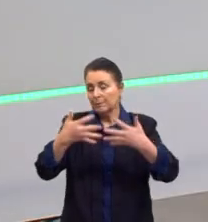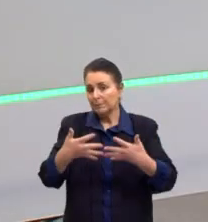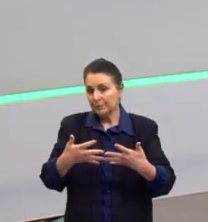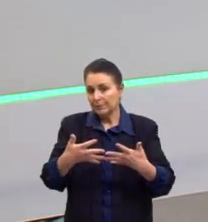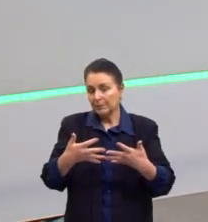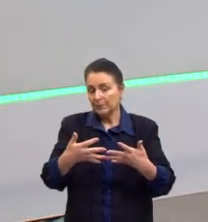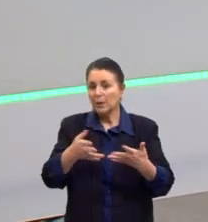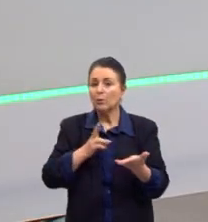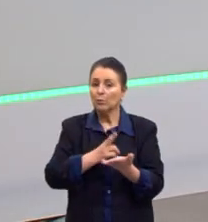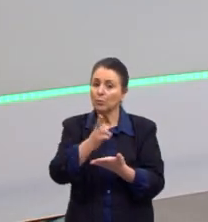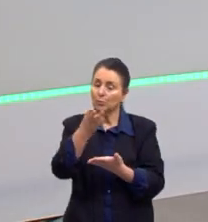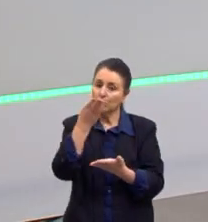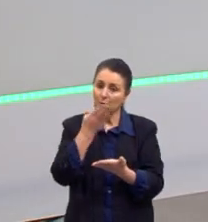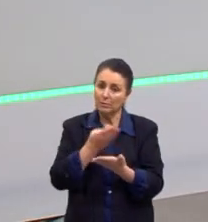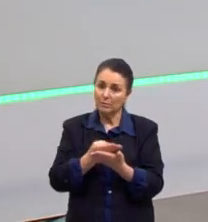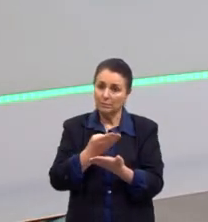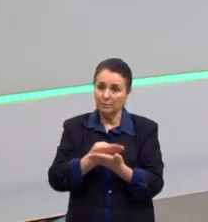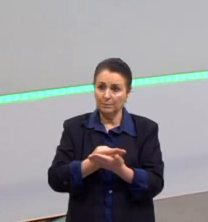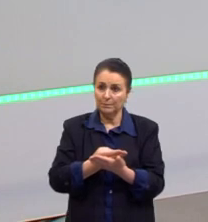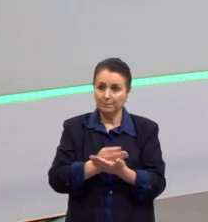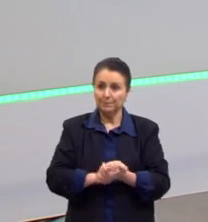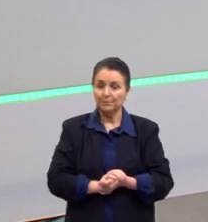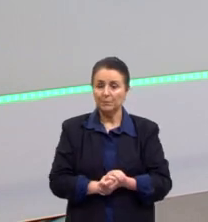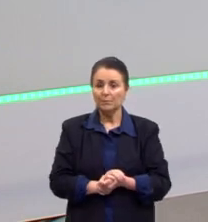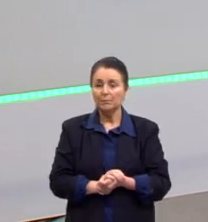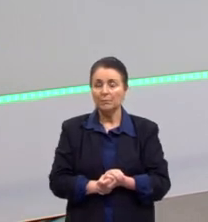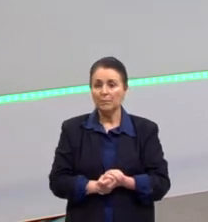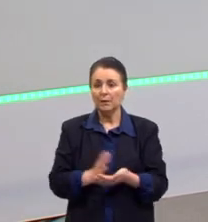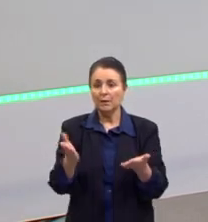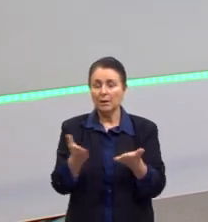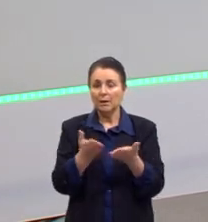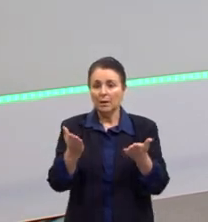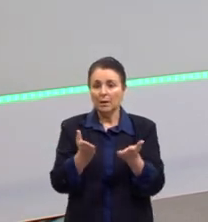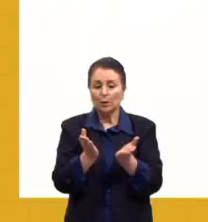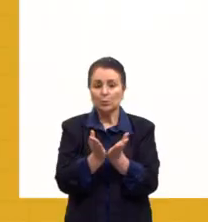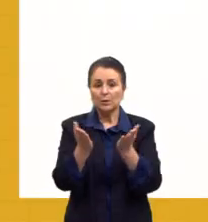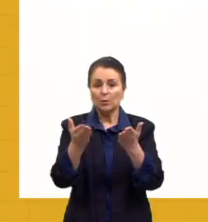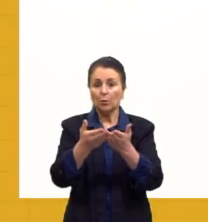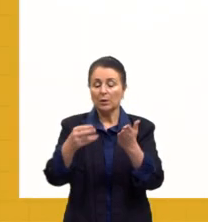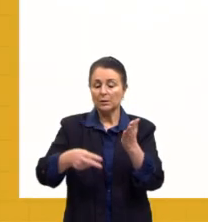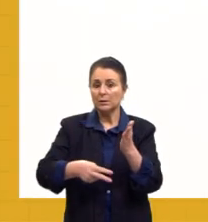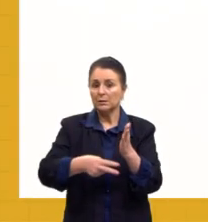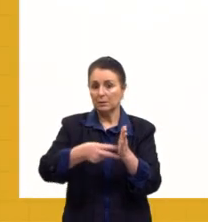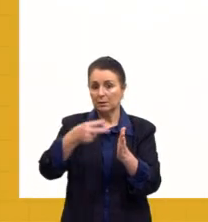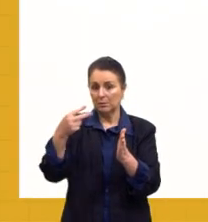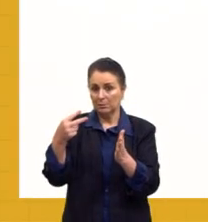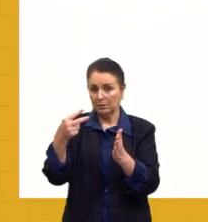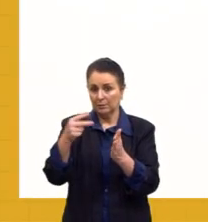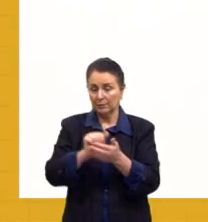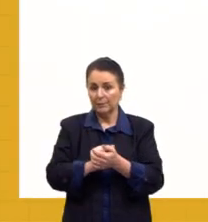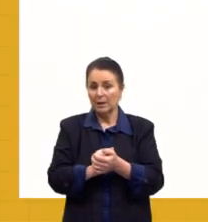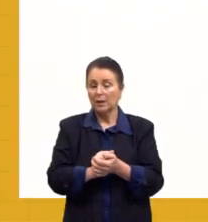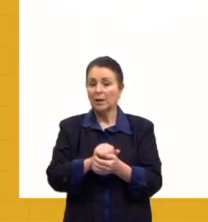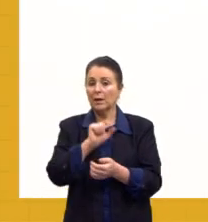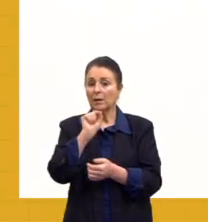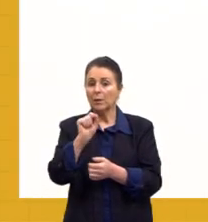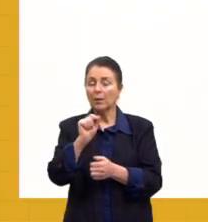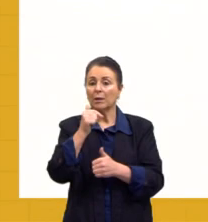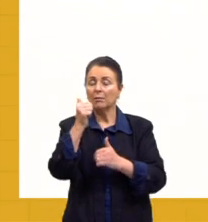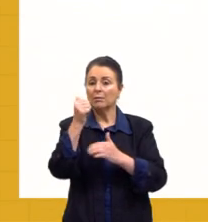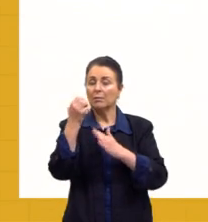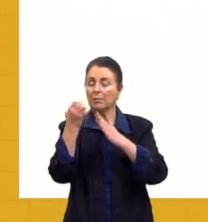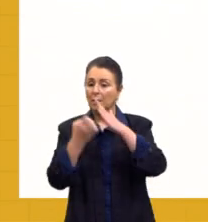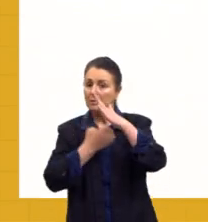Então vamos passar mais um slide Zinho rapidinho e aí Nós entramos no setor secundário Isso quer dizer nas na questão de